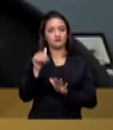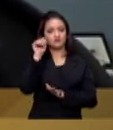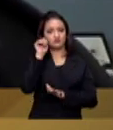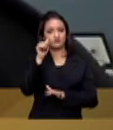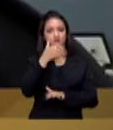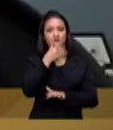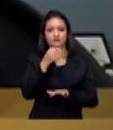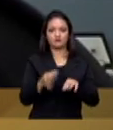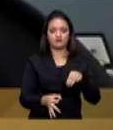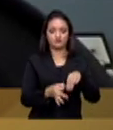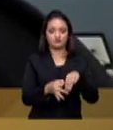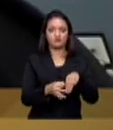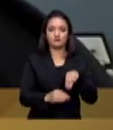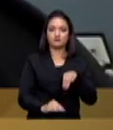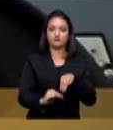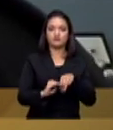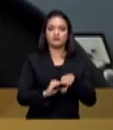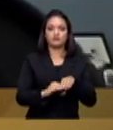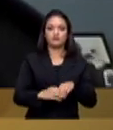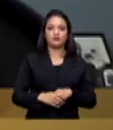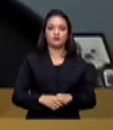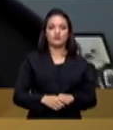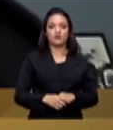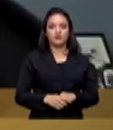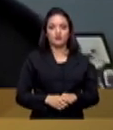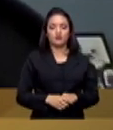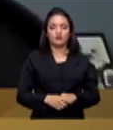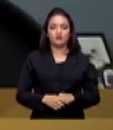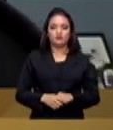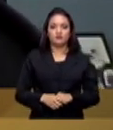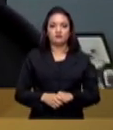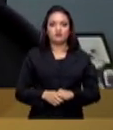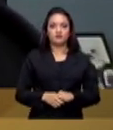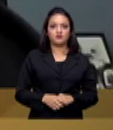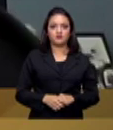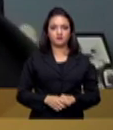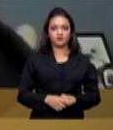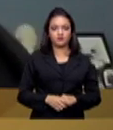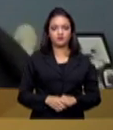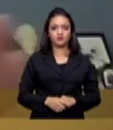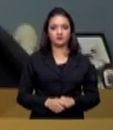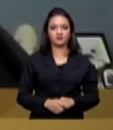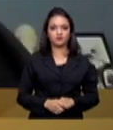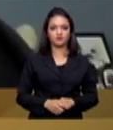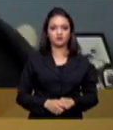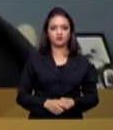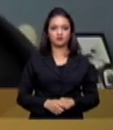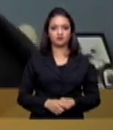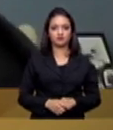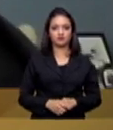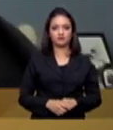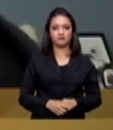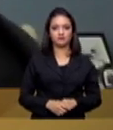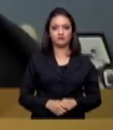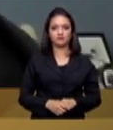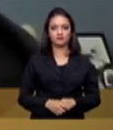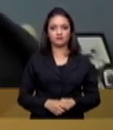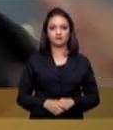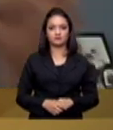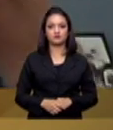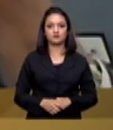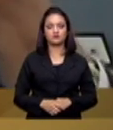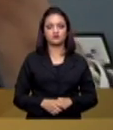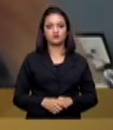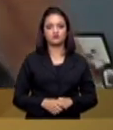e os ministros do Tribunal. E, de fato, nós estamos vendo que há uma